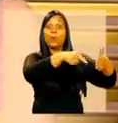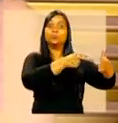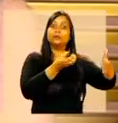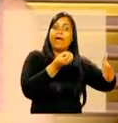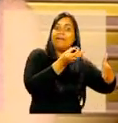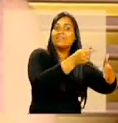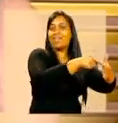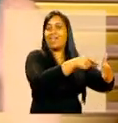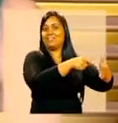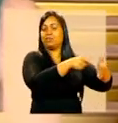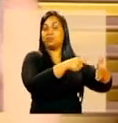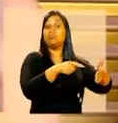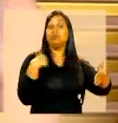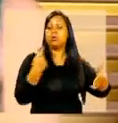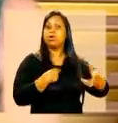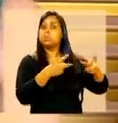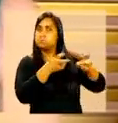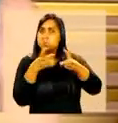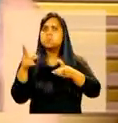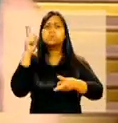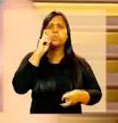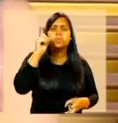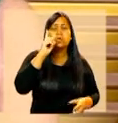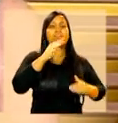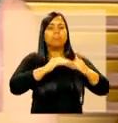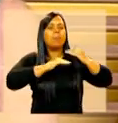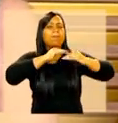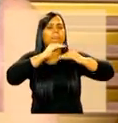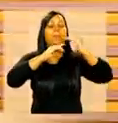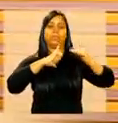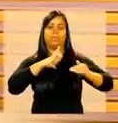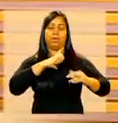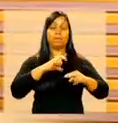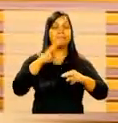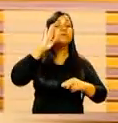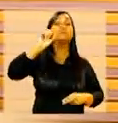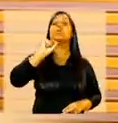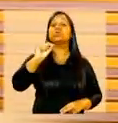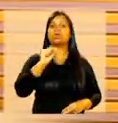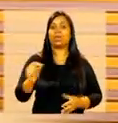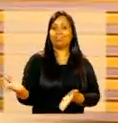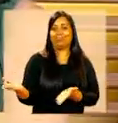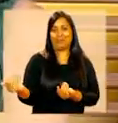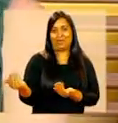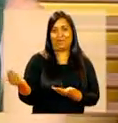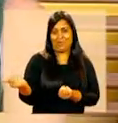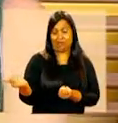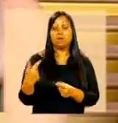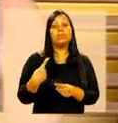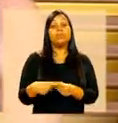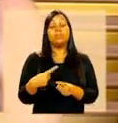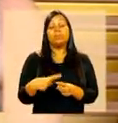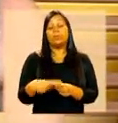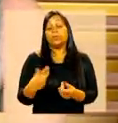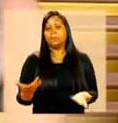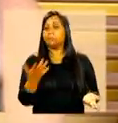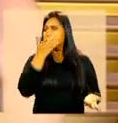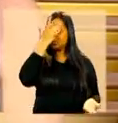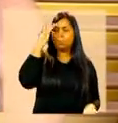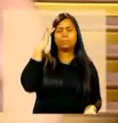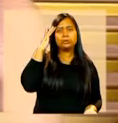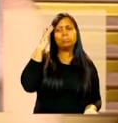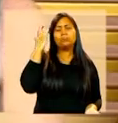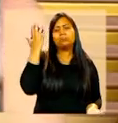à viagem. Sim. E isso a gente vê cada dia crescendo mais, principalmente os jovens, né? Porque assim, a